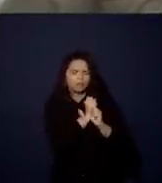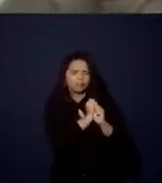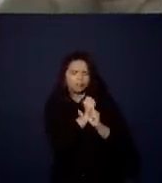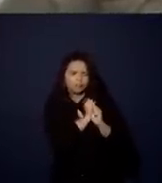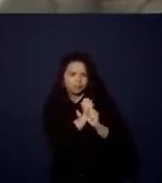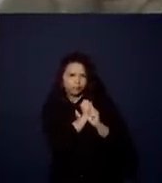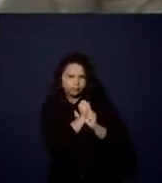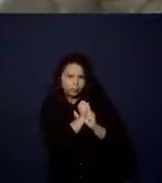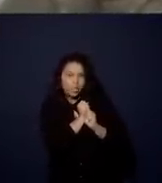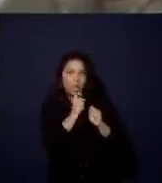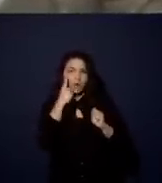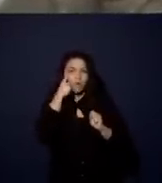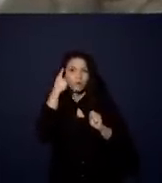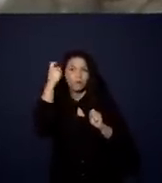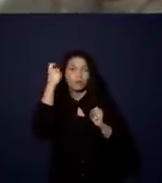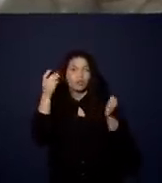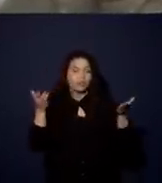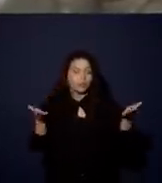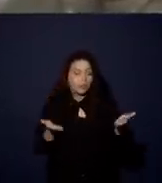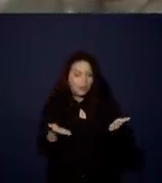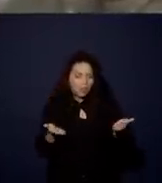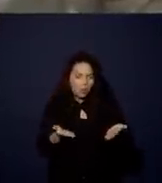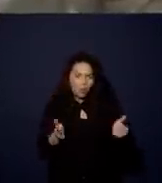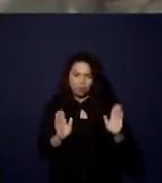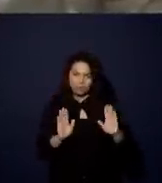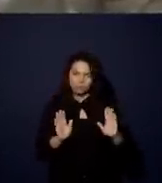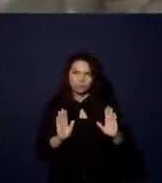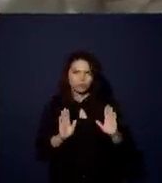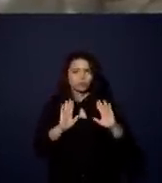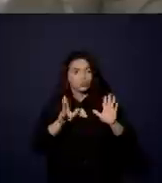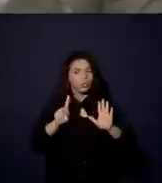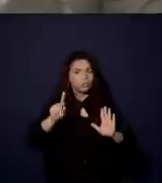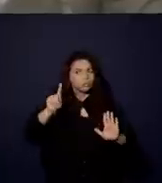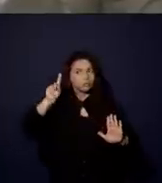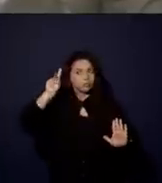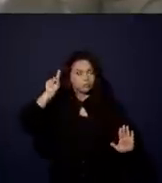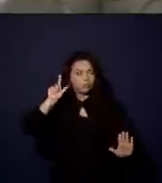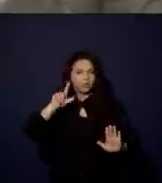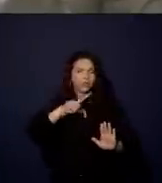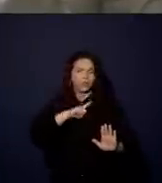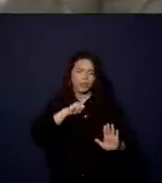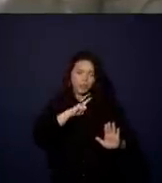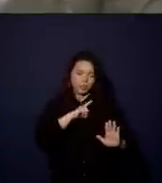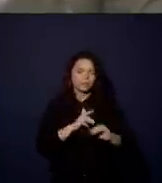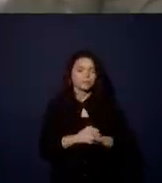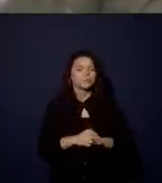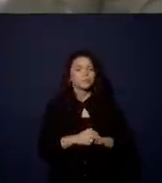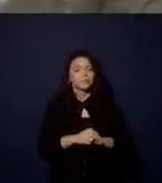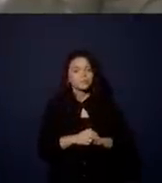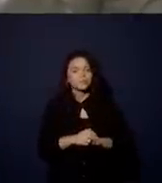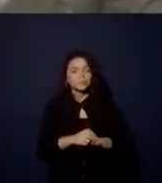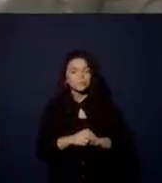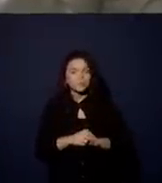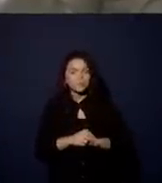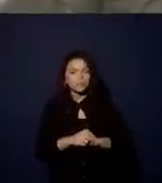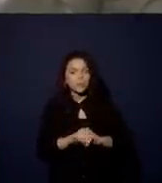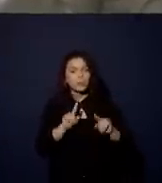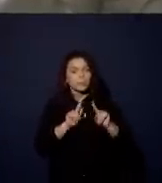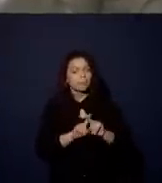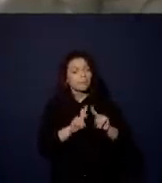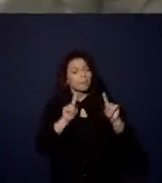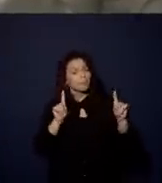não foi inventado em seta ou tá essa dinâmica já existia antes e enfim